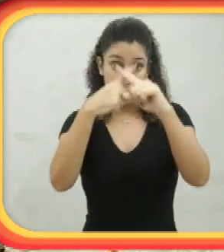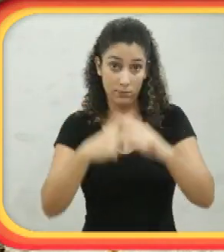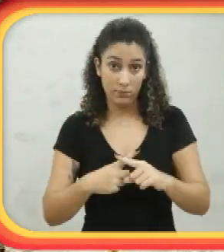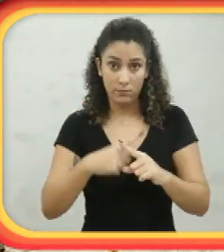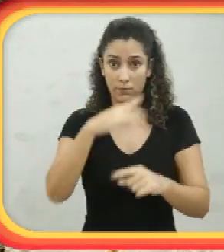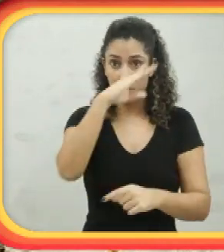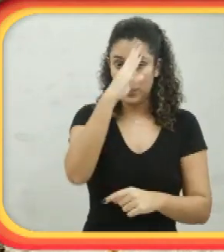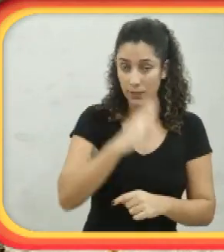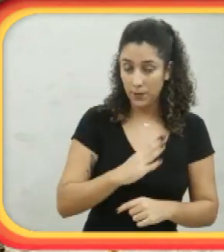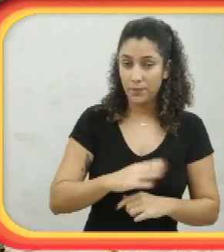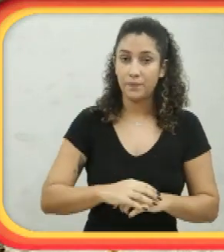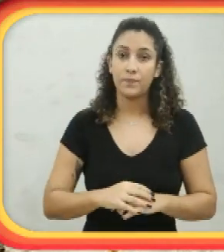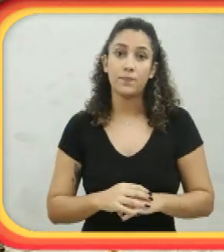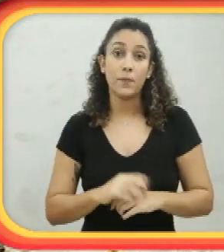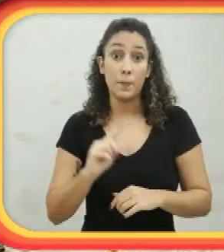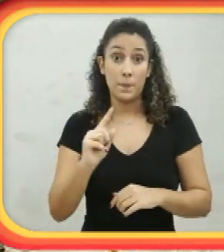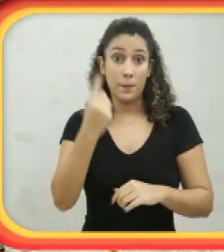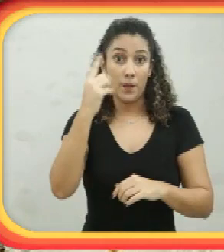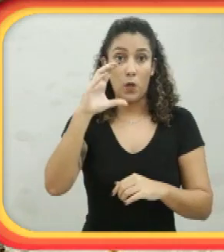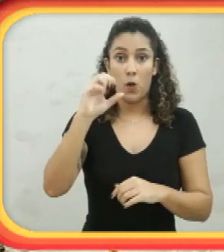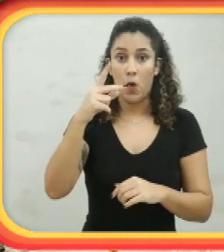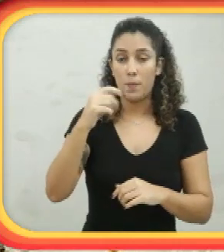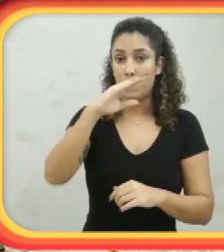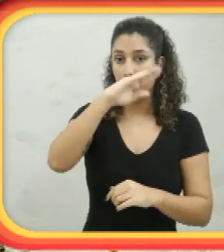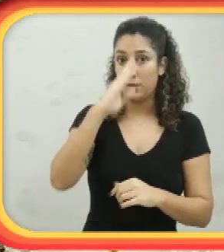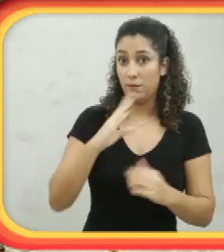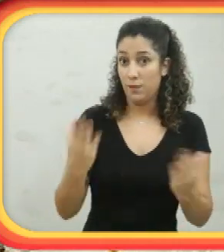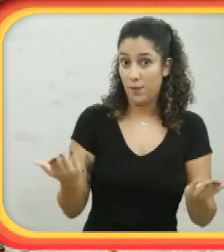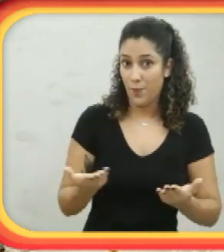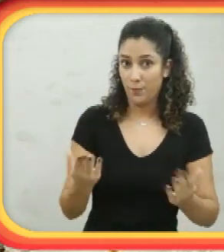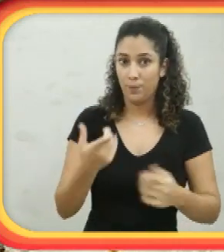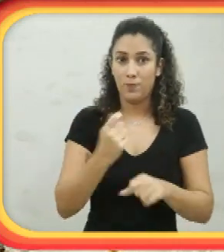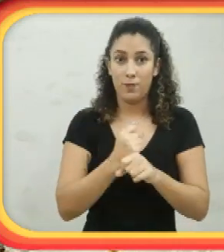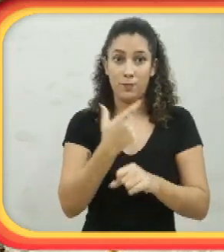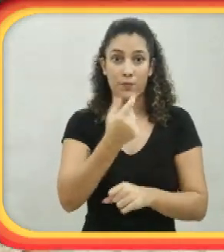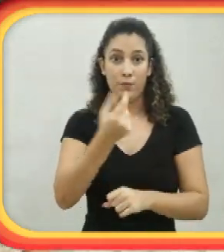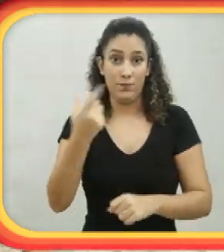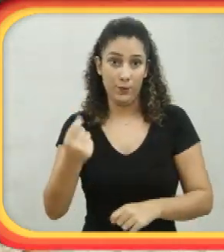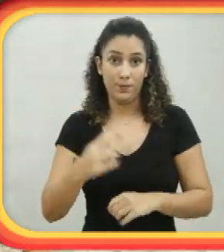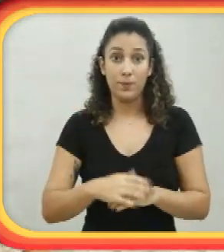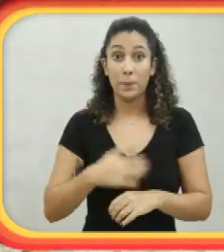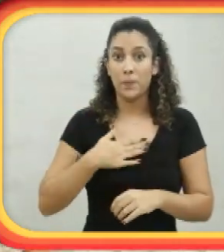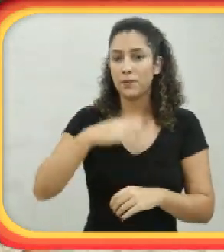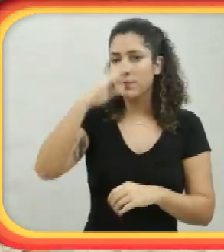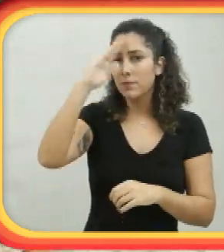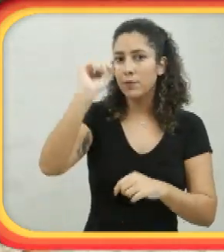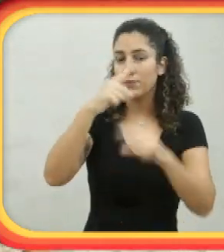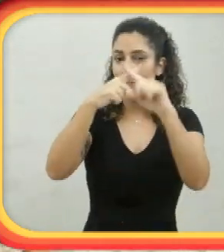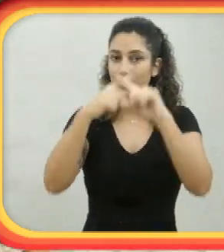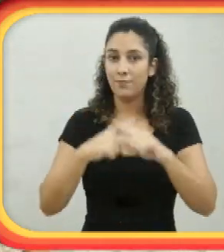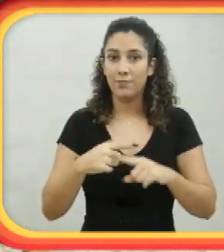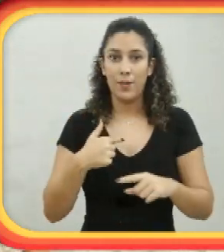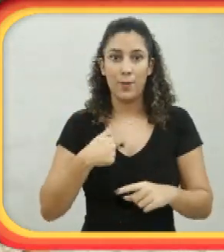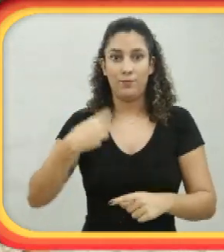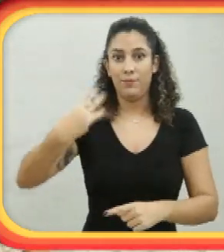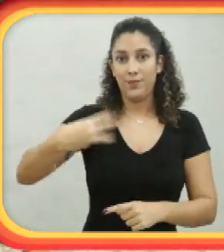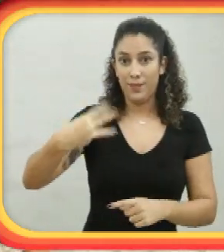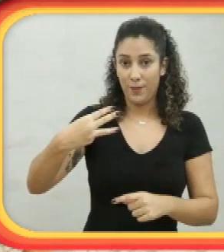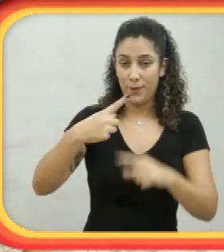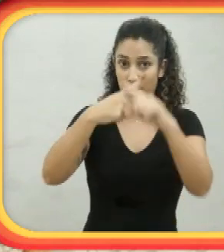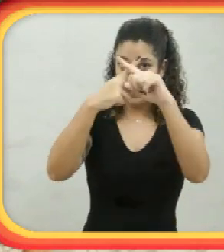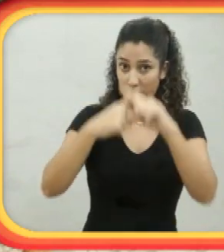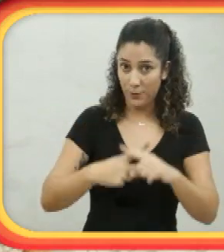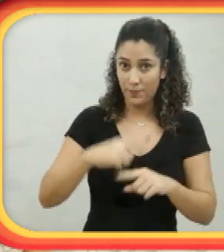principais dois campeonatos brasileiros e a primeira Copa Brasil agora de 2020. Nas minhas principais competições, eu fiquei